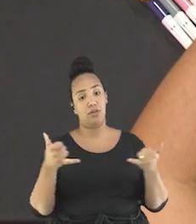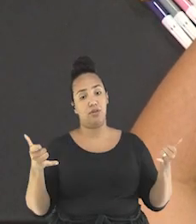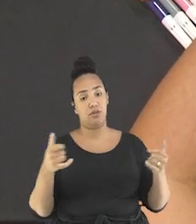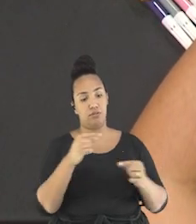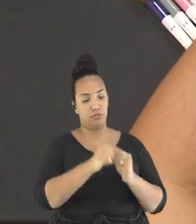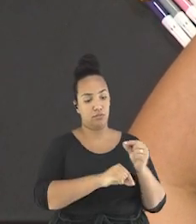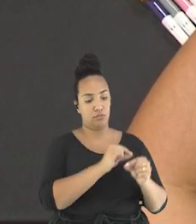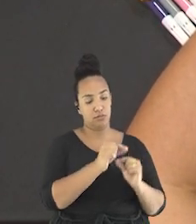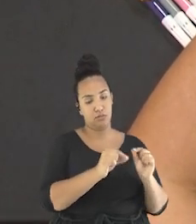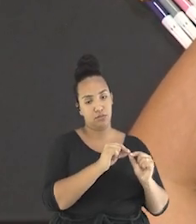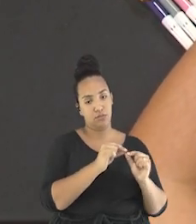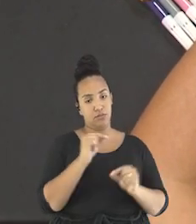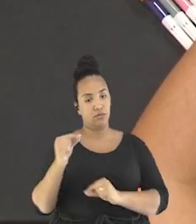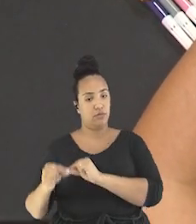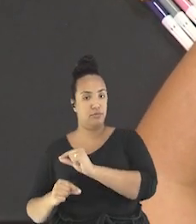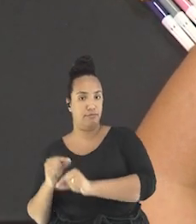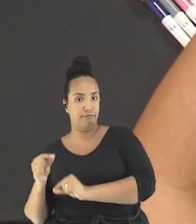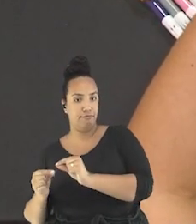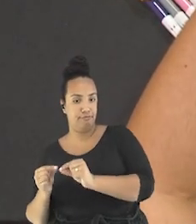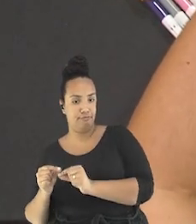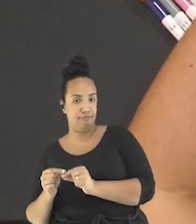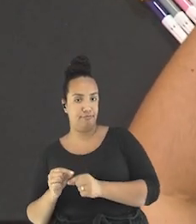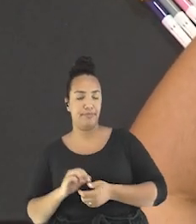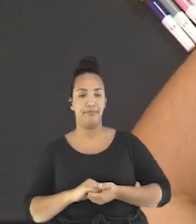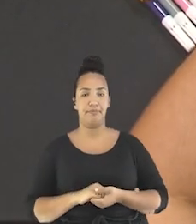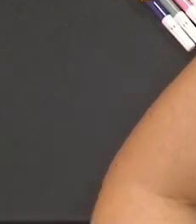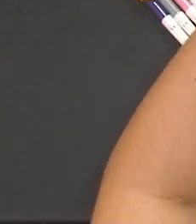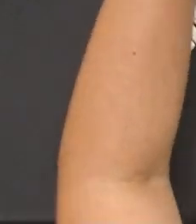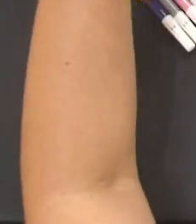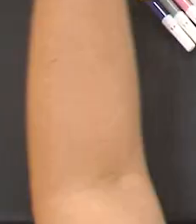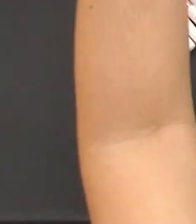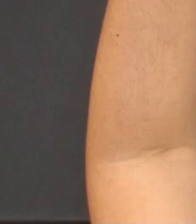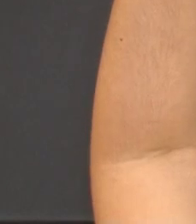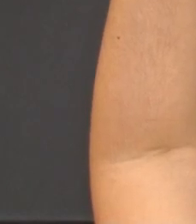pendurar, amarrar a linha desse lado e desse lado aqui.